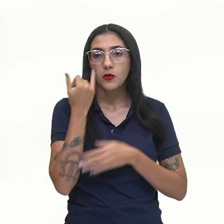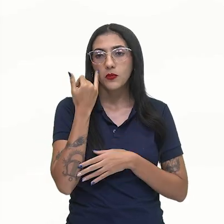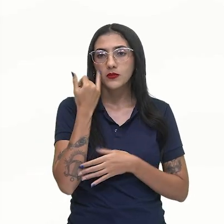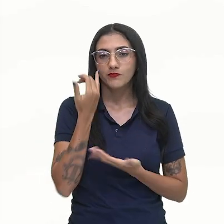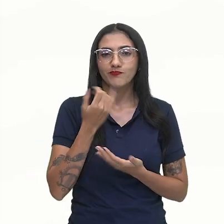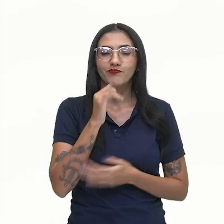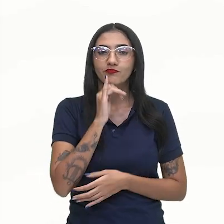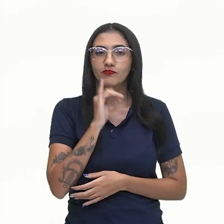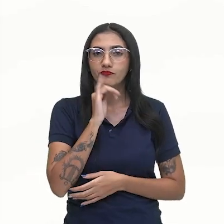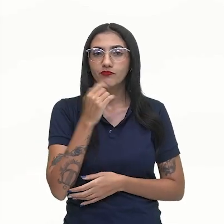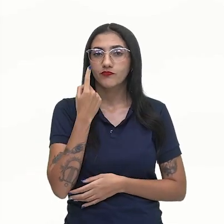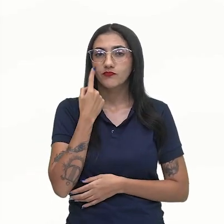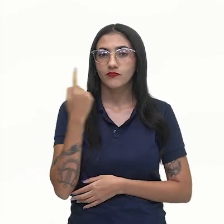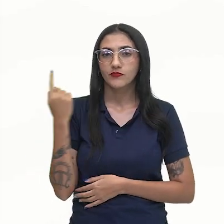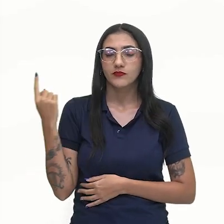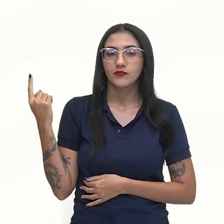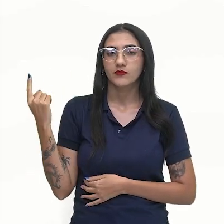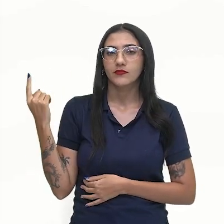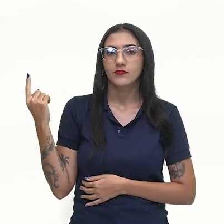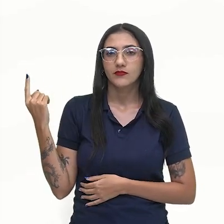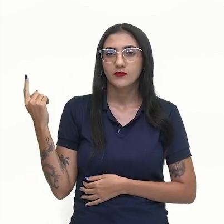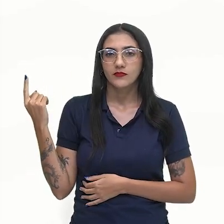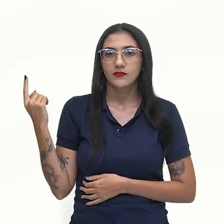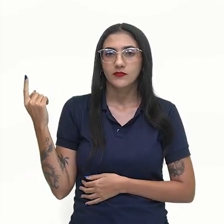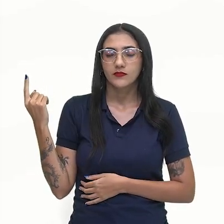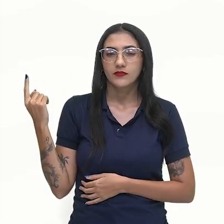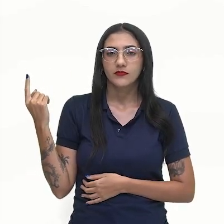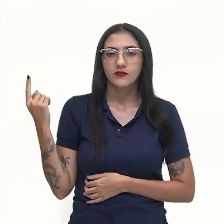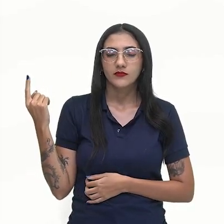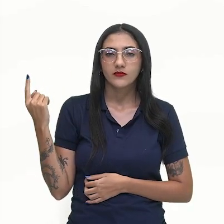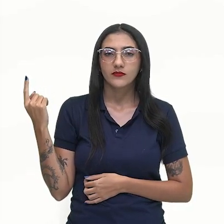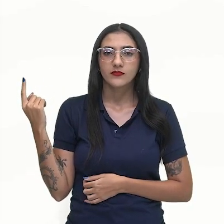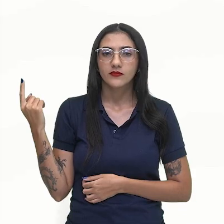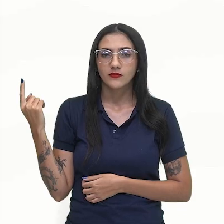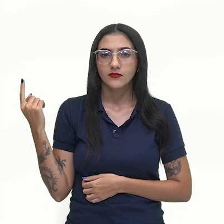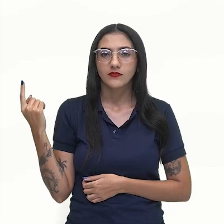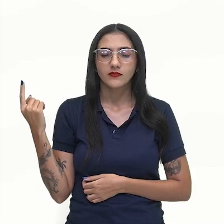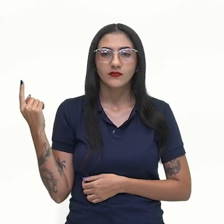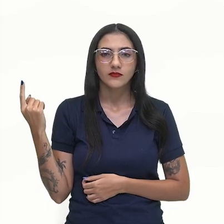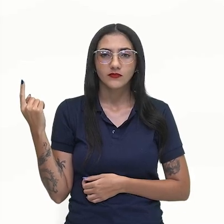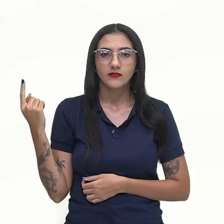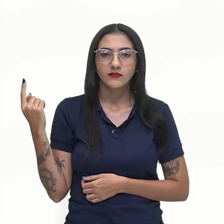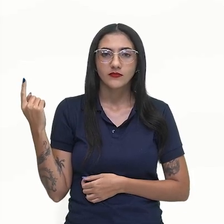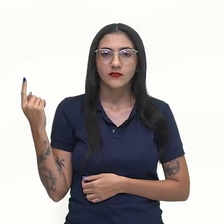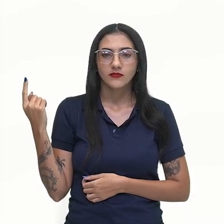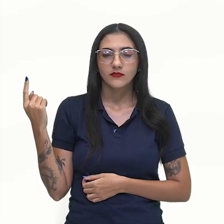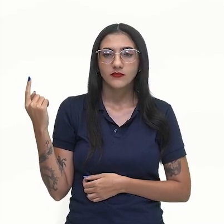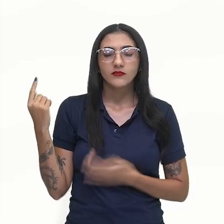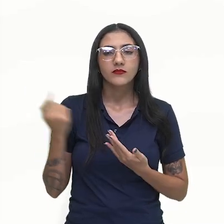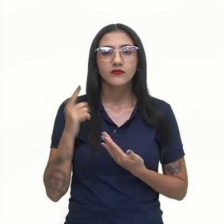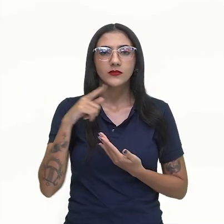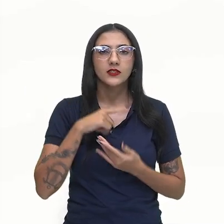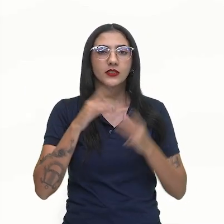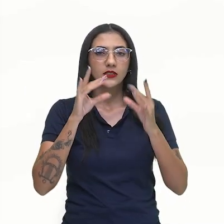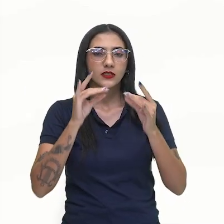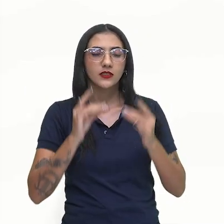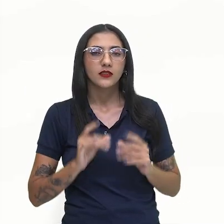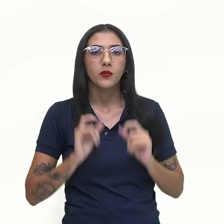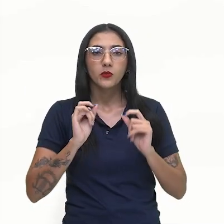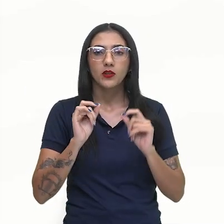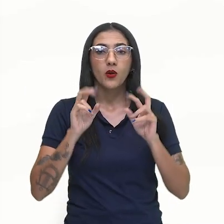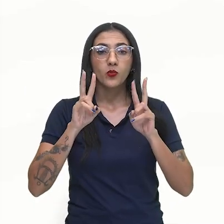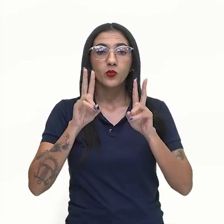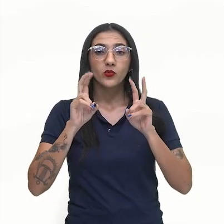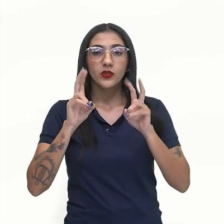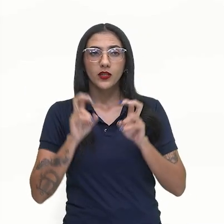Example, file type, PDF, renewable energy. Isso aqui é o que eu